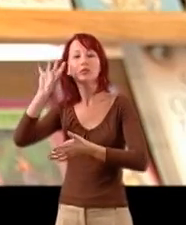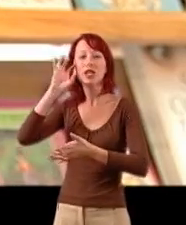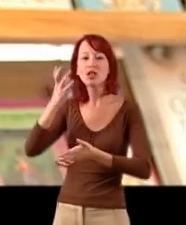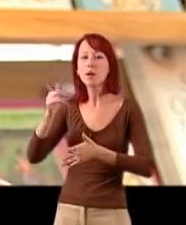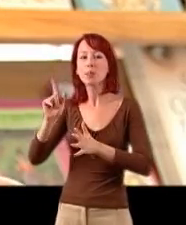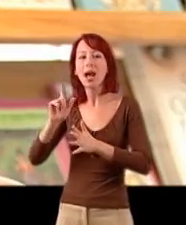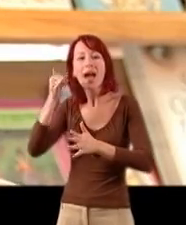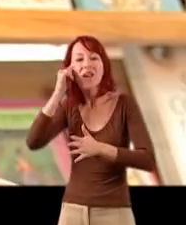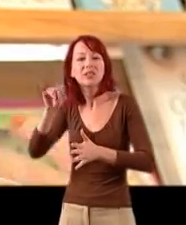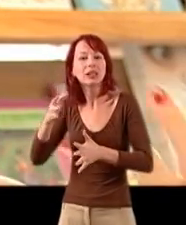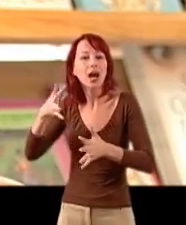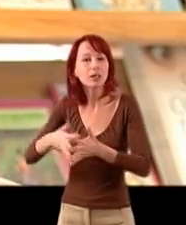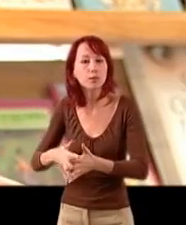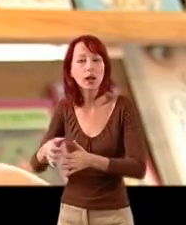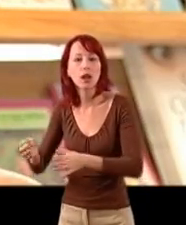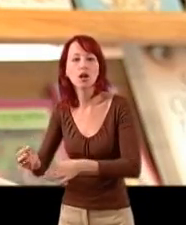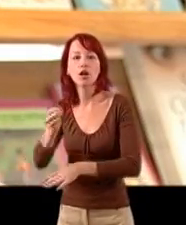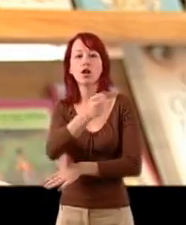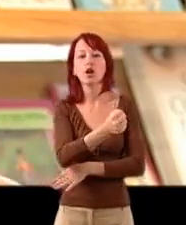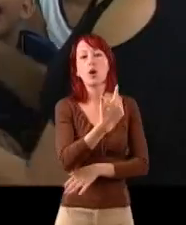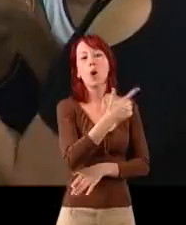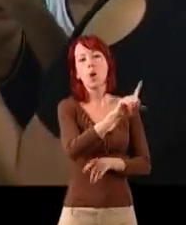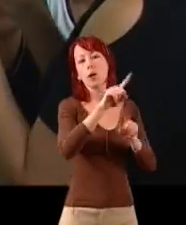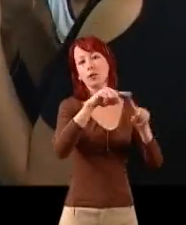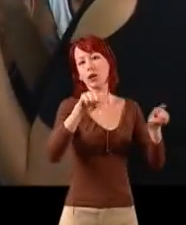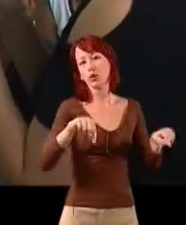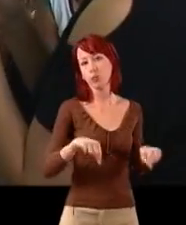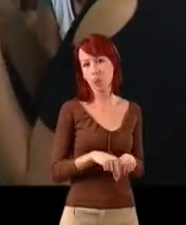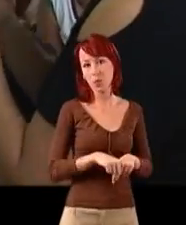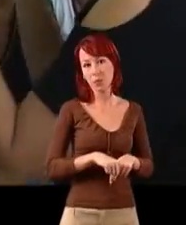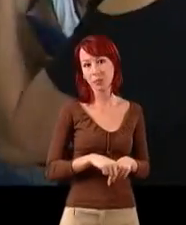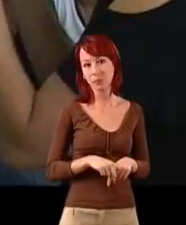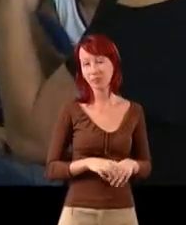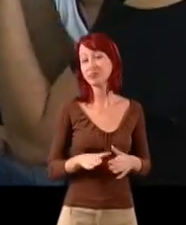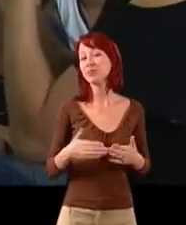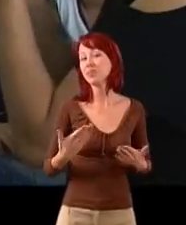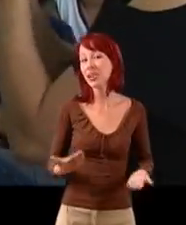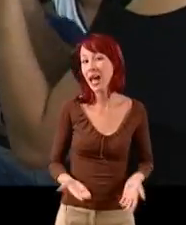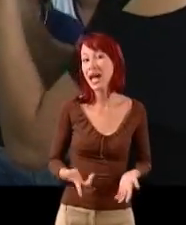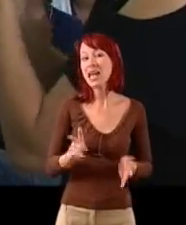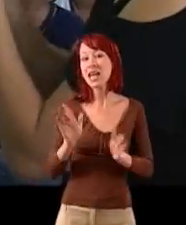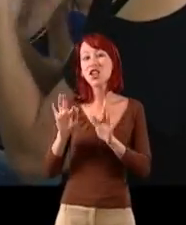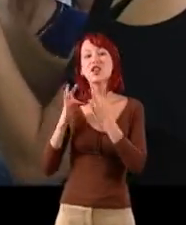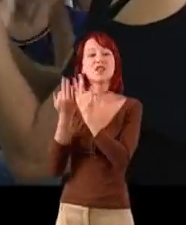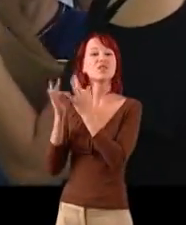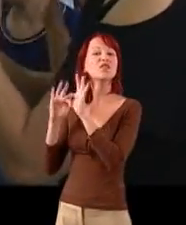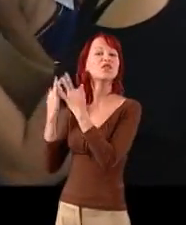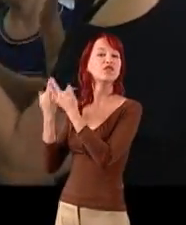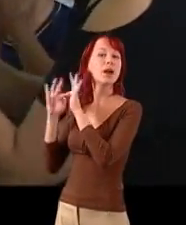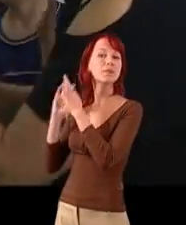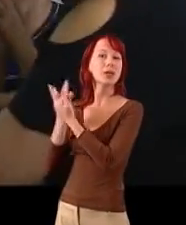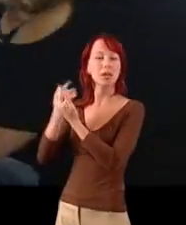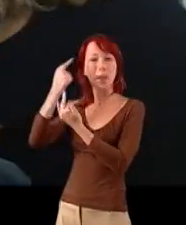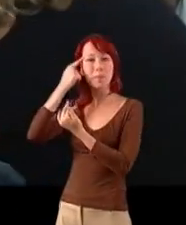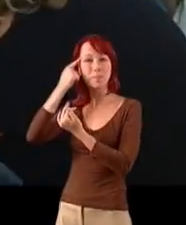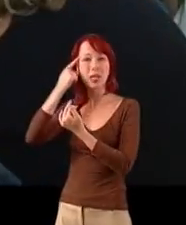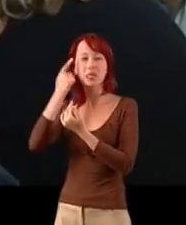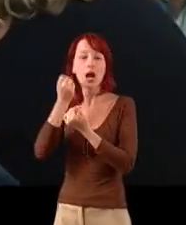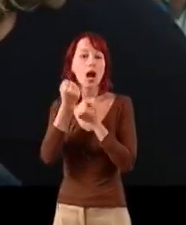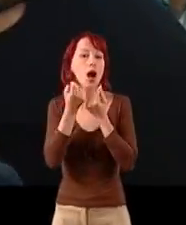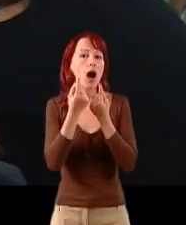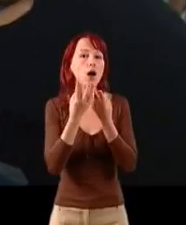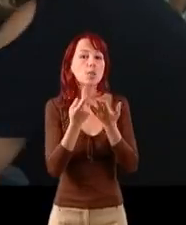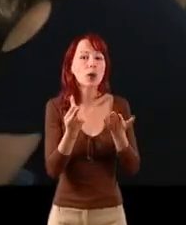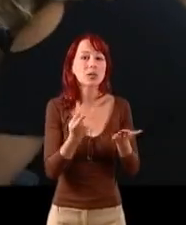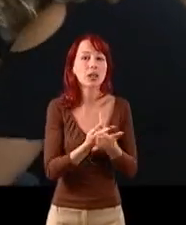prejudicar a criança, acaba levando a criança para uma outra turma. E acaba passando isso para as famílias. E aí,